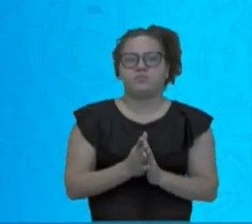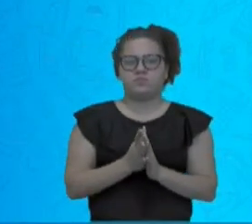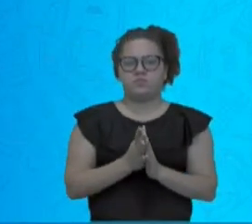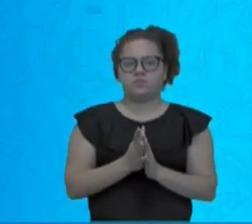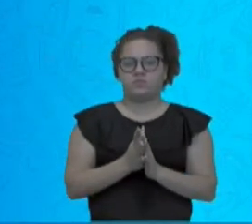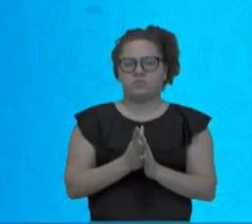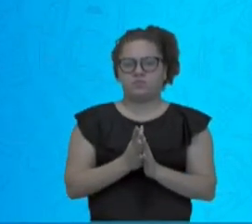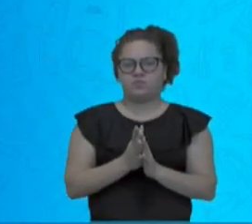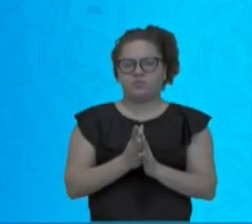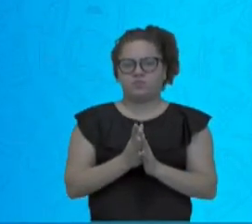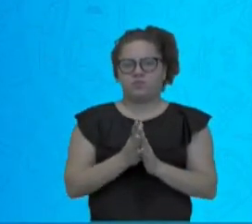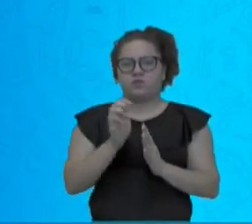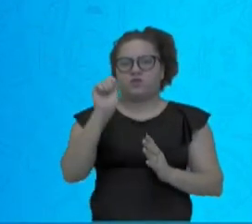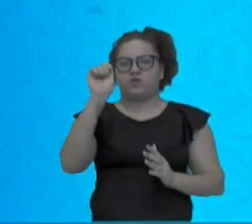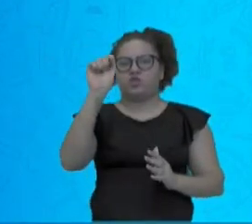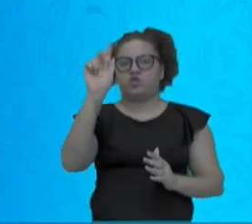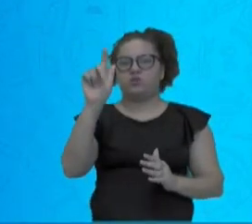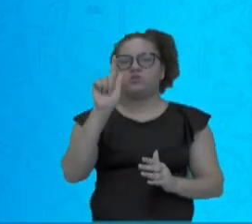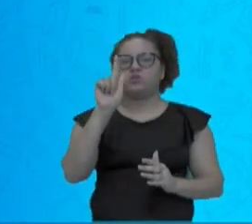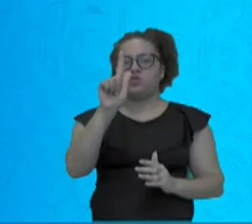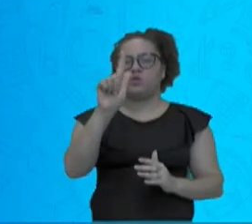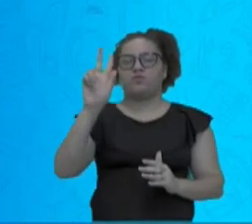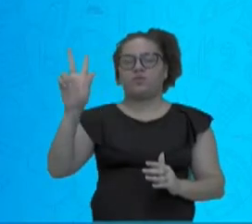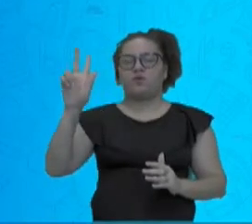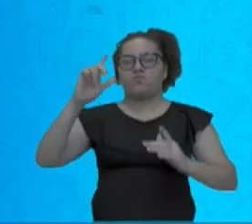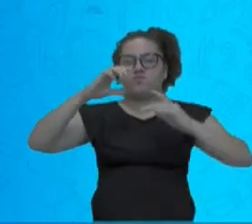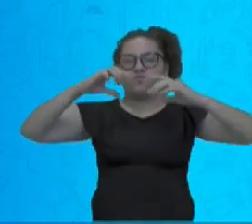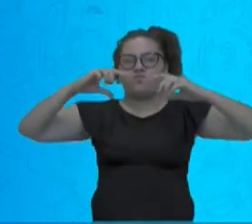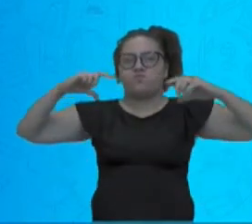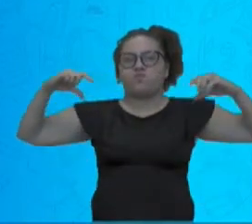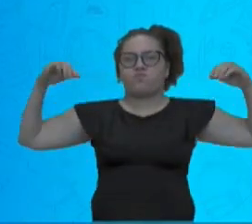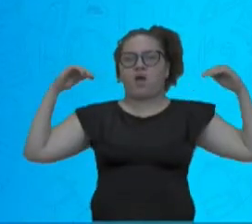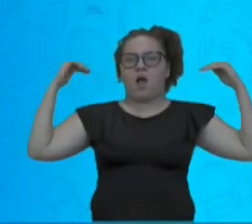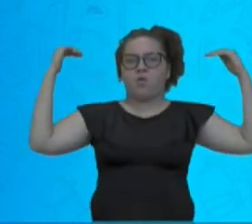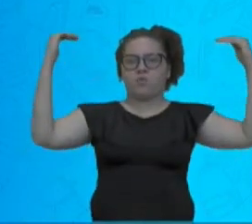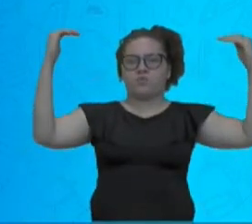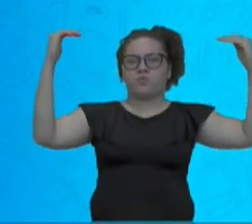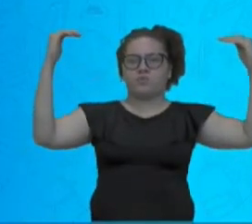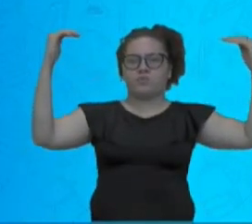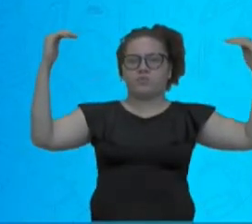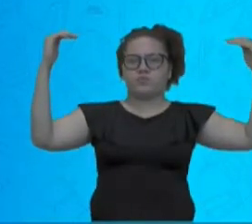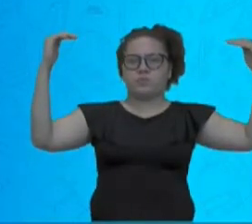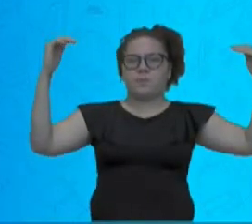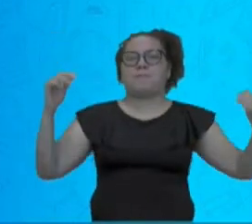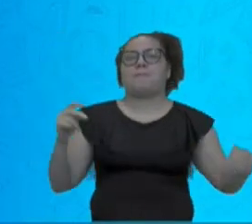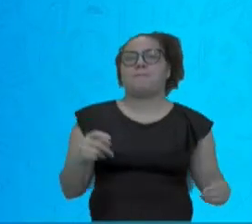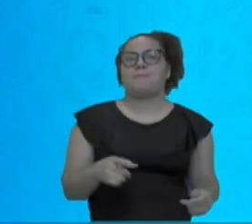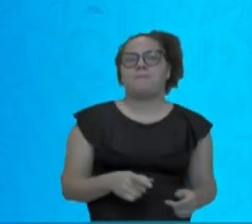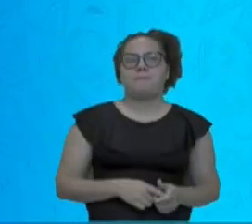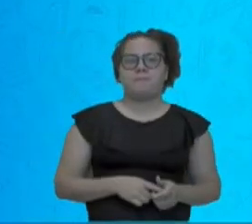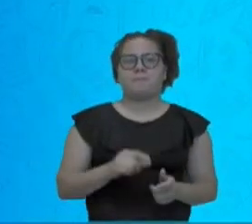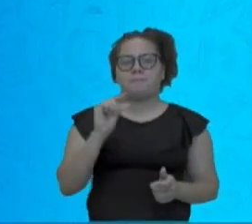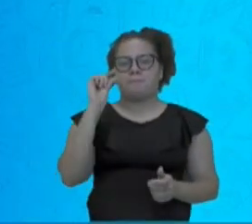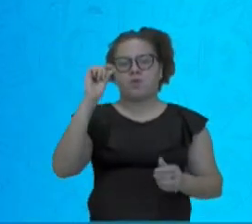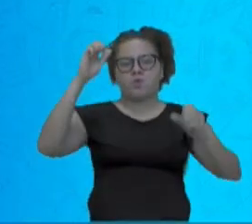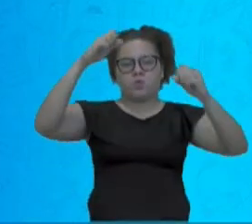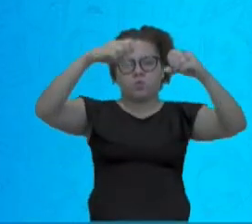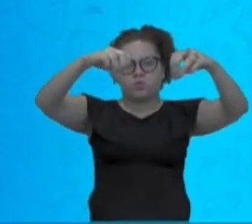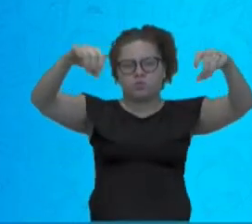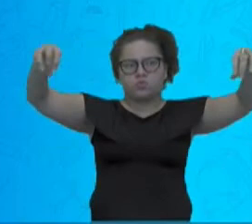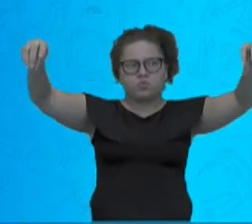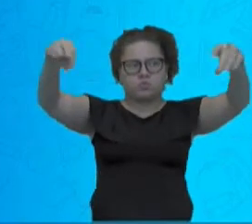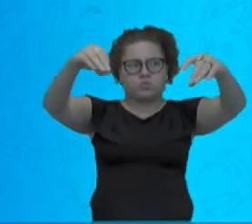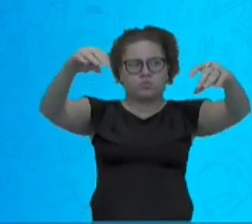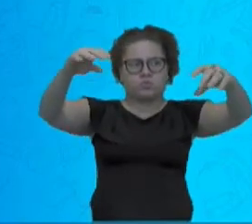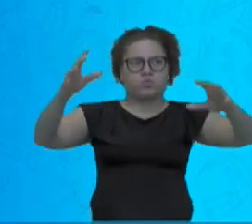frente vem, ela bate na parte mais alta e perde força. O que é a força da